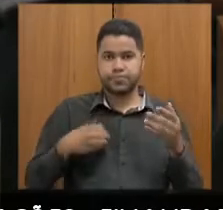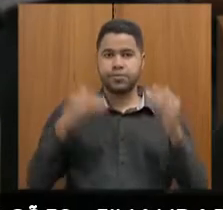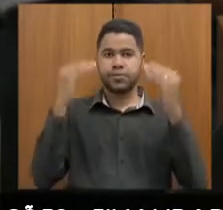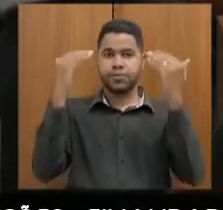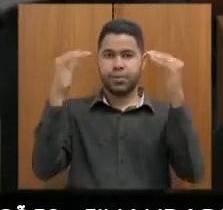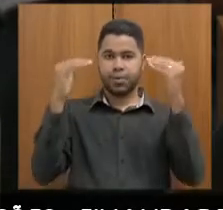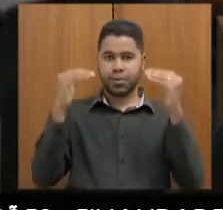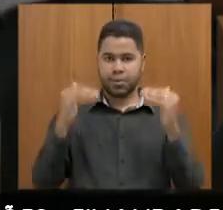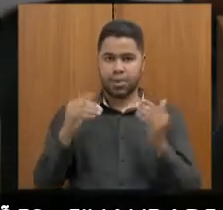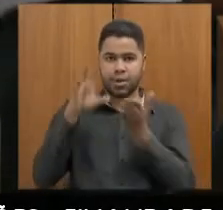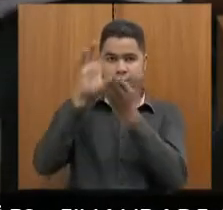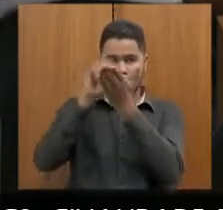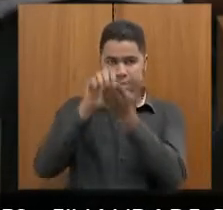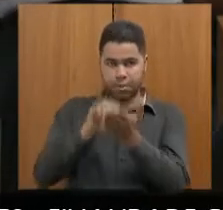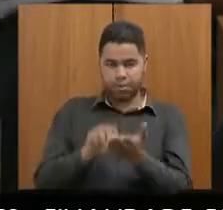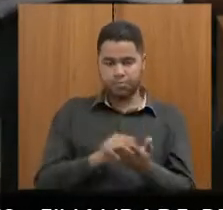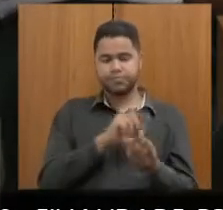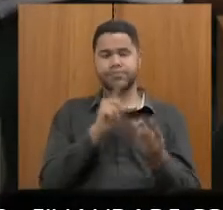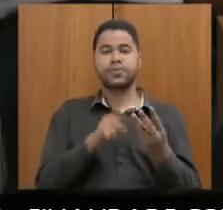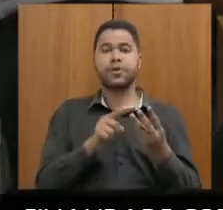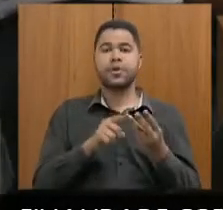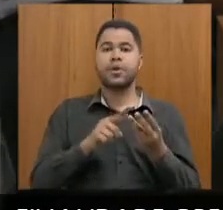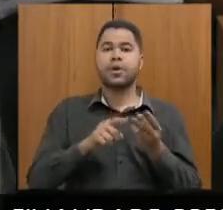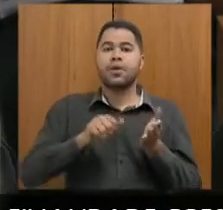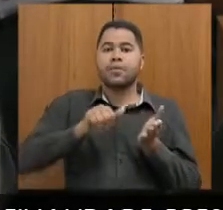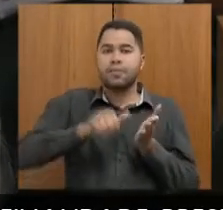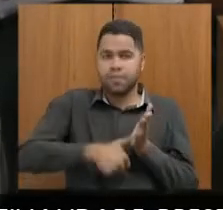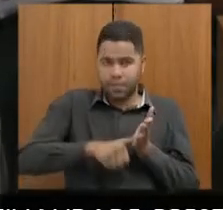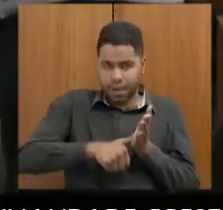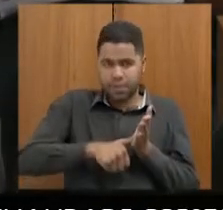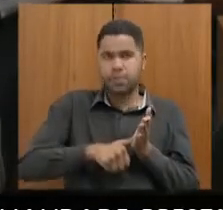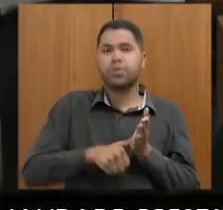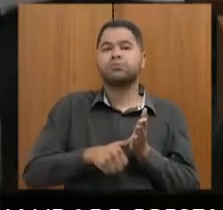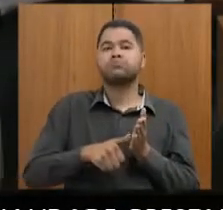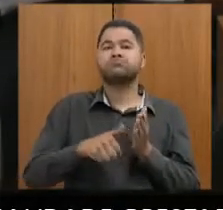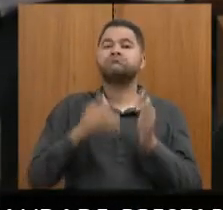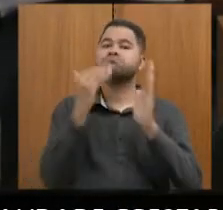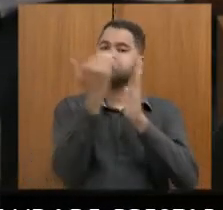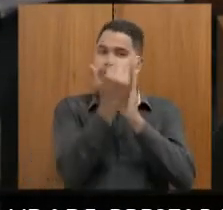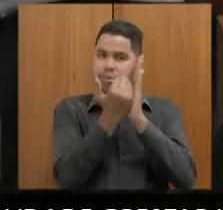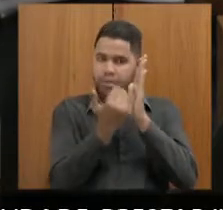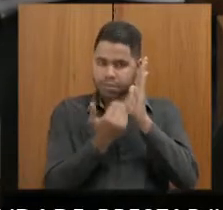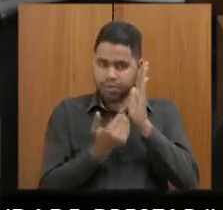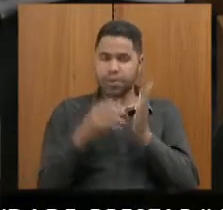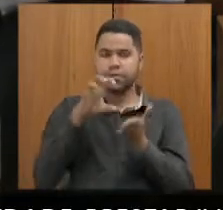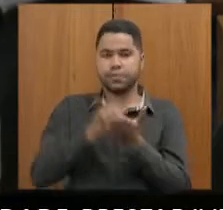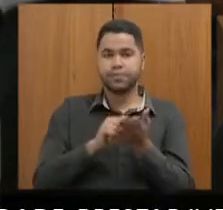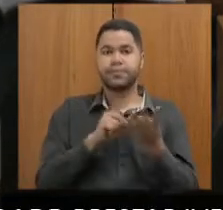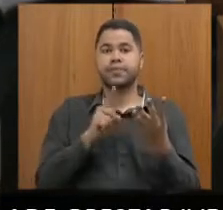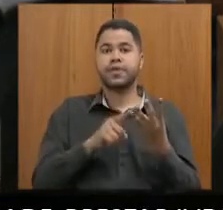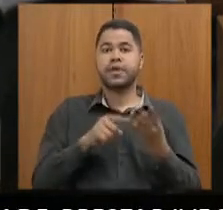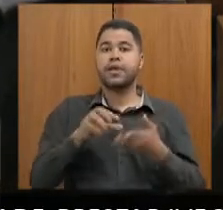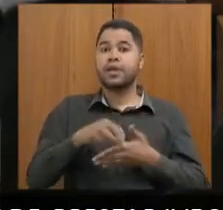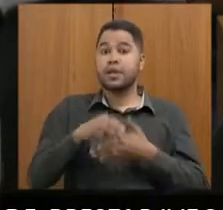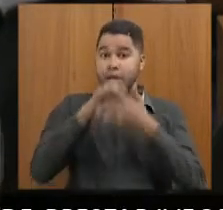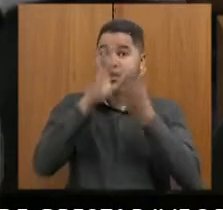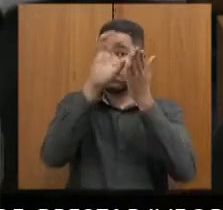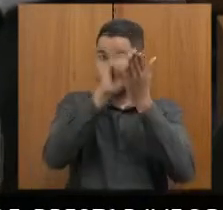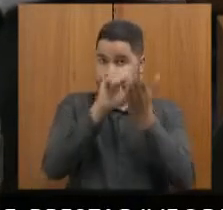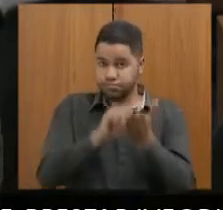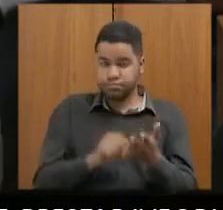de inscrição, membros das comissões participantes por ordem de inscrição, líderes por ordem de inscrição,